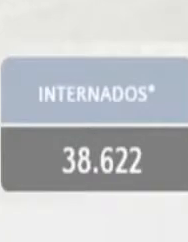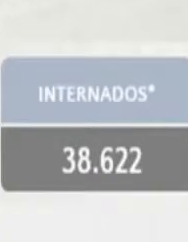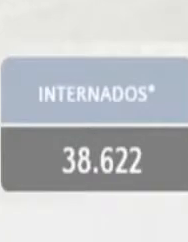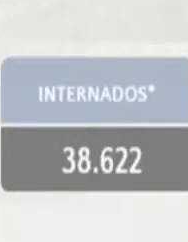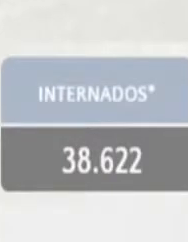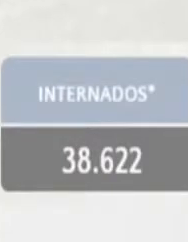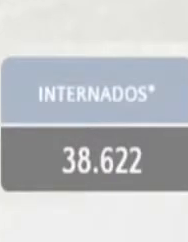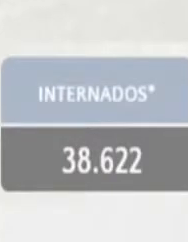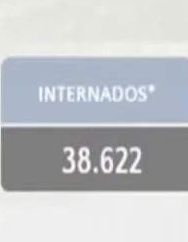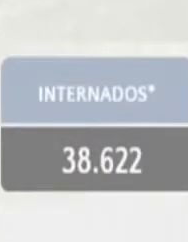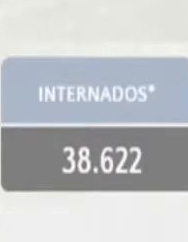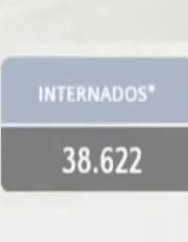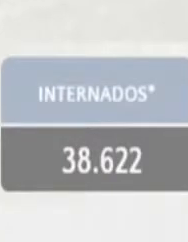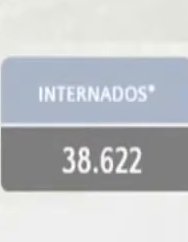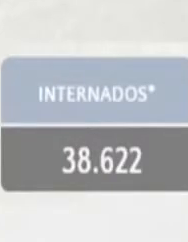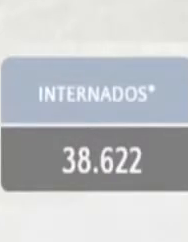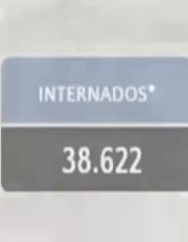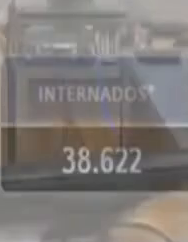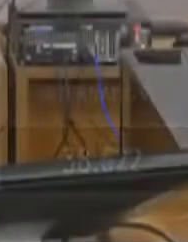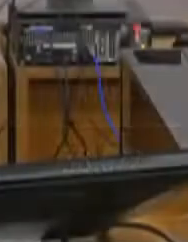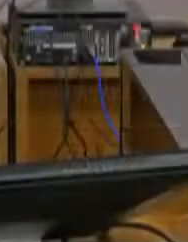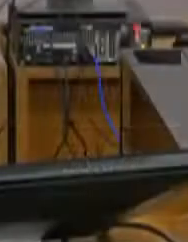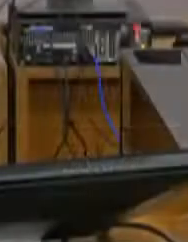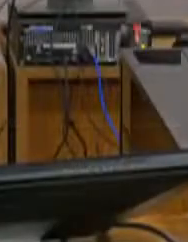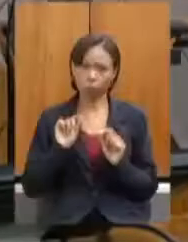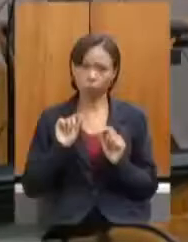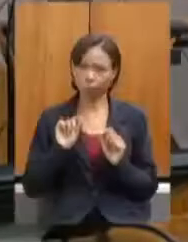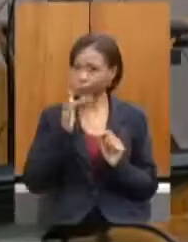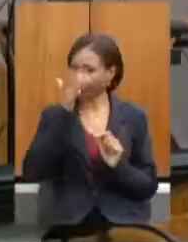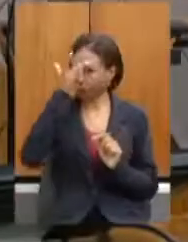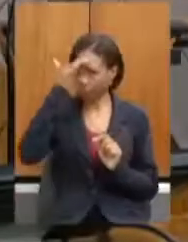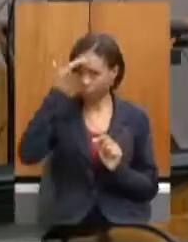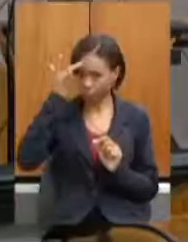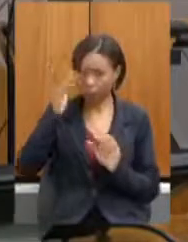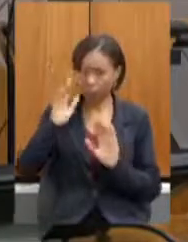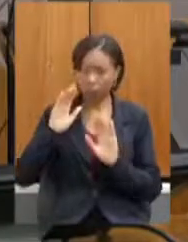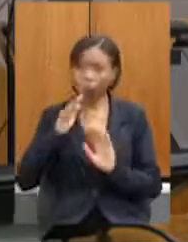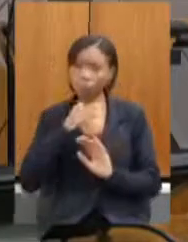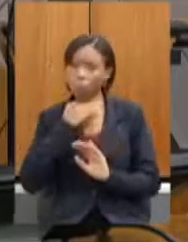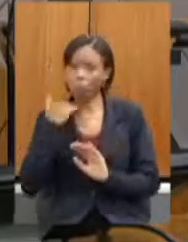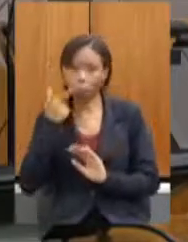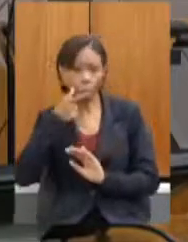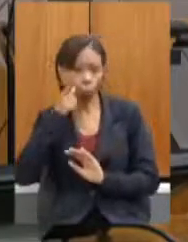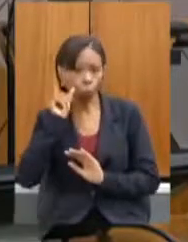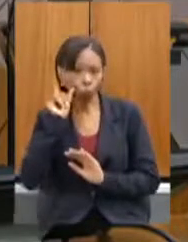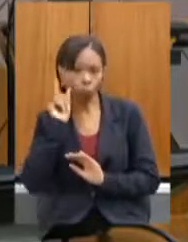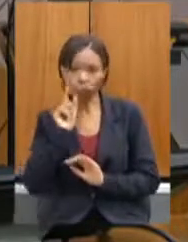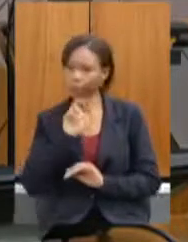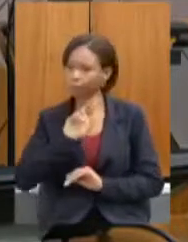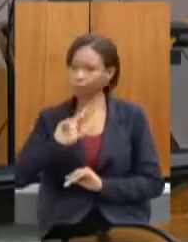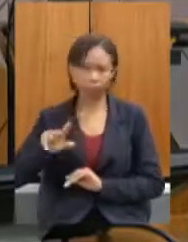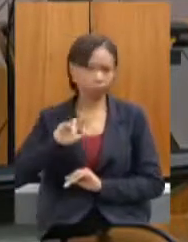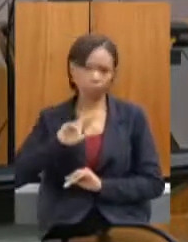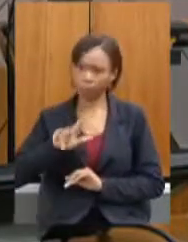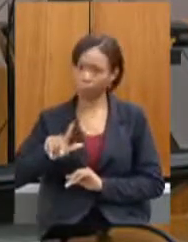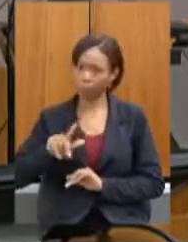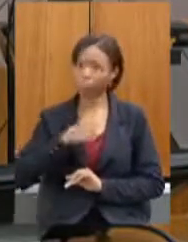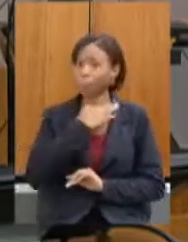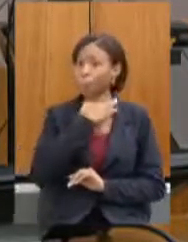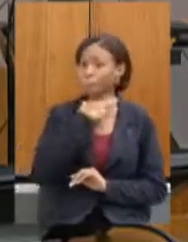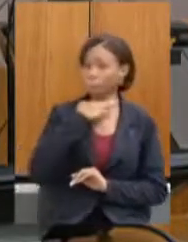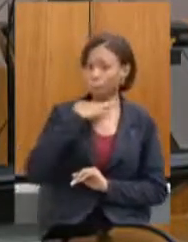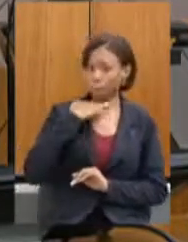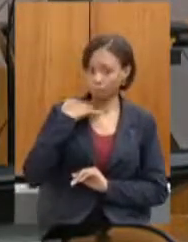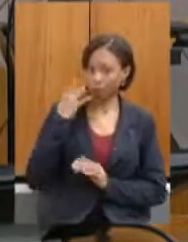eles não significam que foram pessoas que faleceram no dia de ontem tá esses óbitos foram